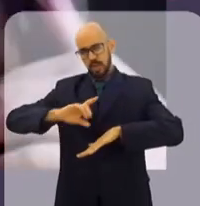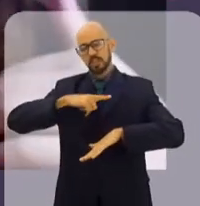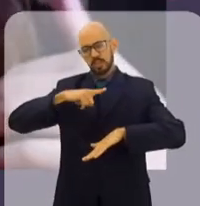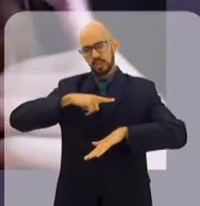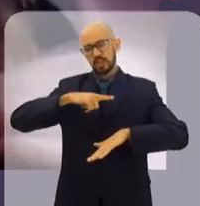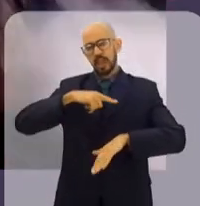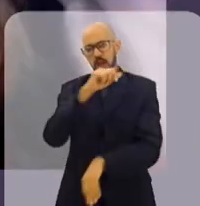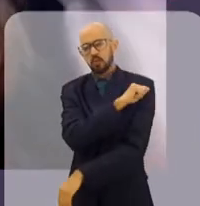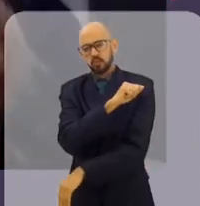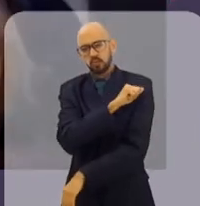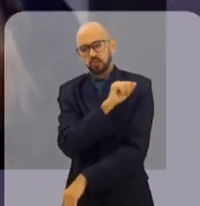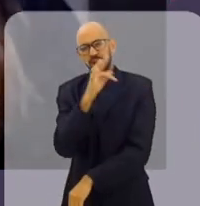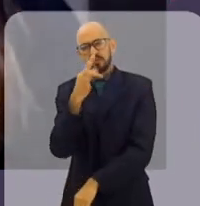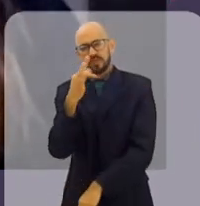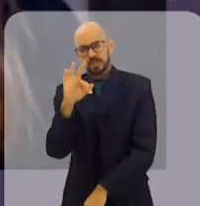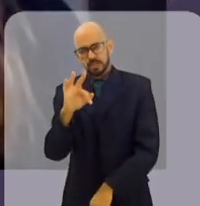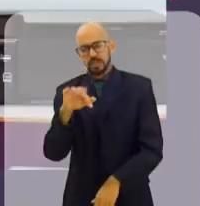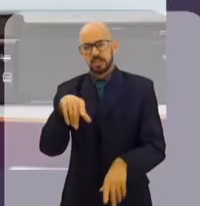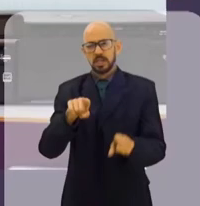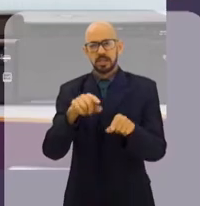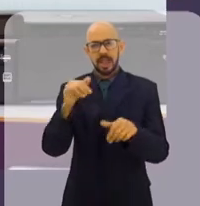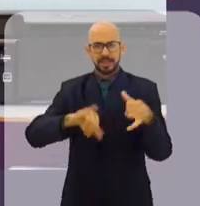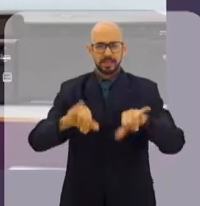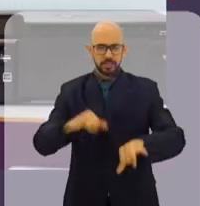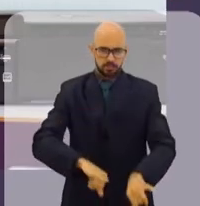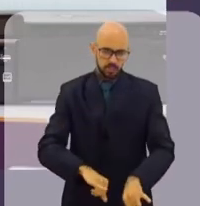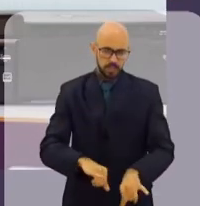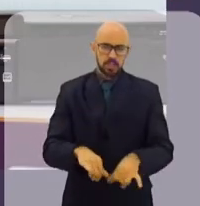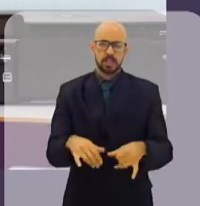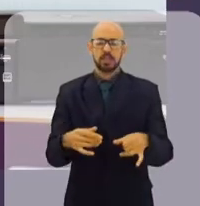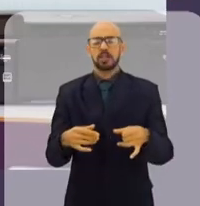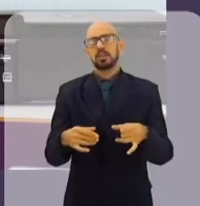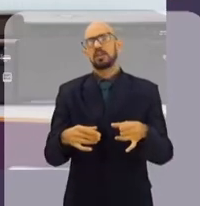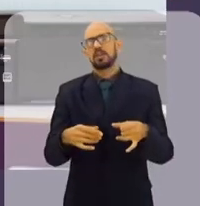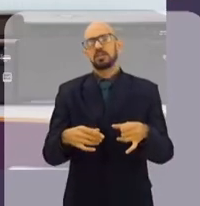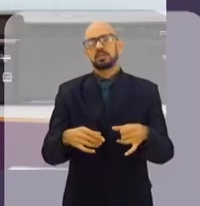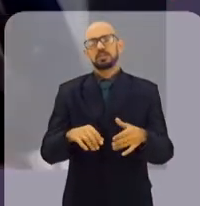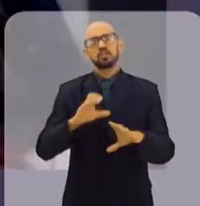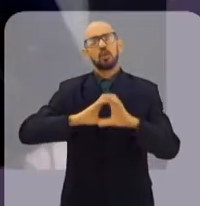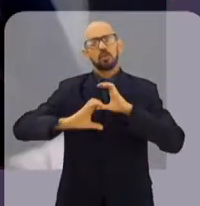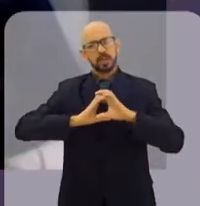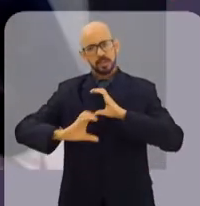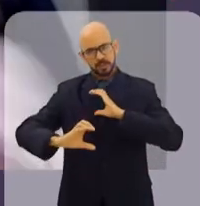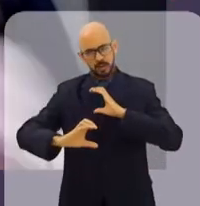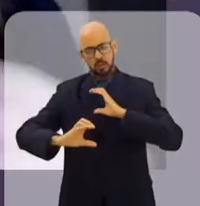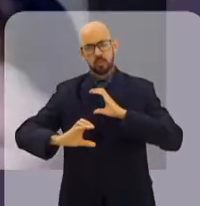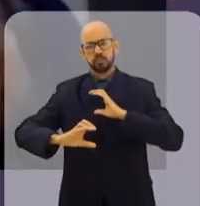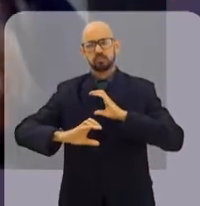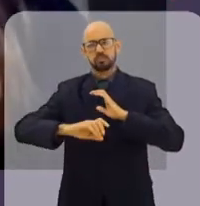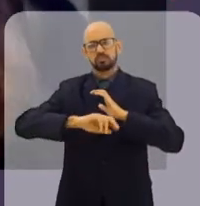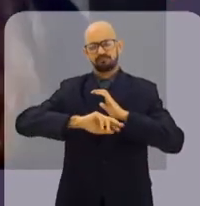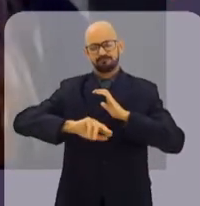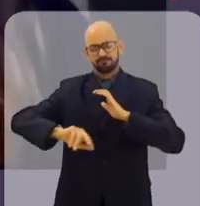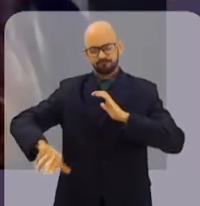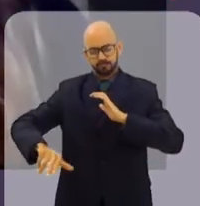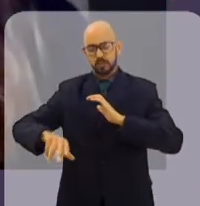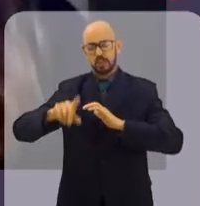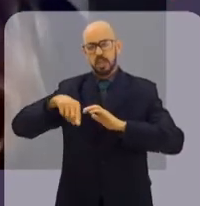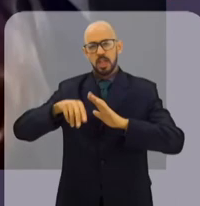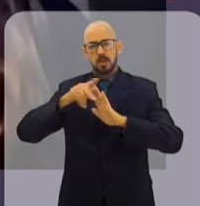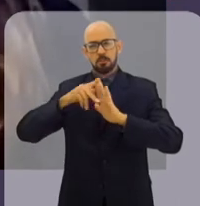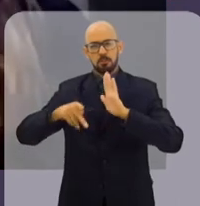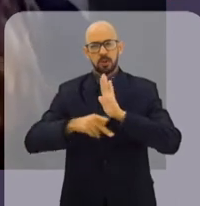temos pessoas de comunicação. Então é um projeto bem multidisciplinar ali, a gente